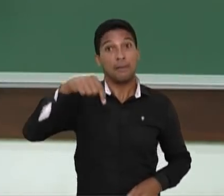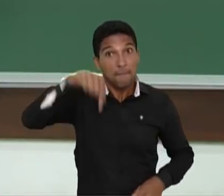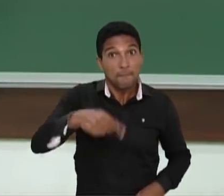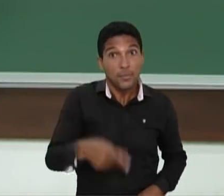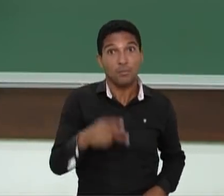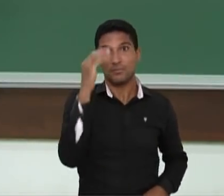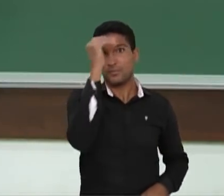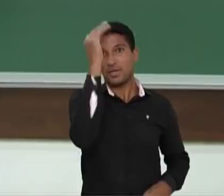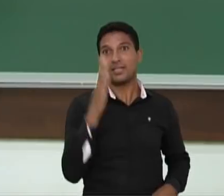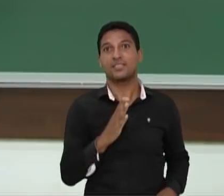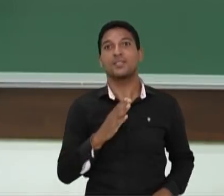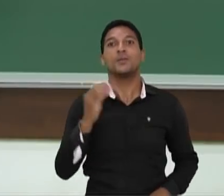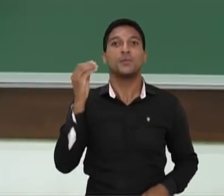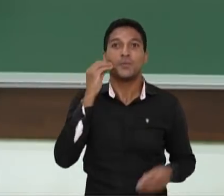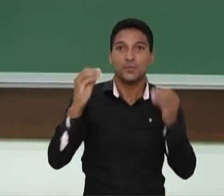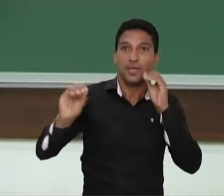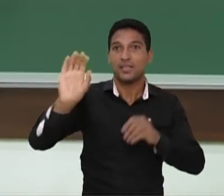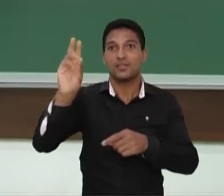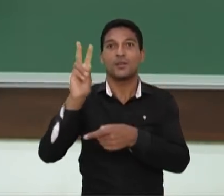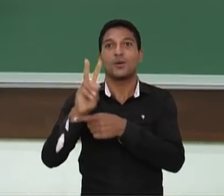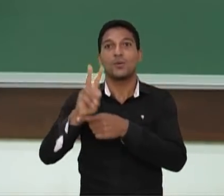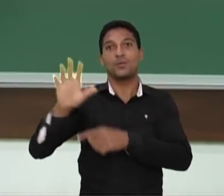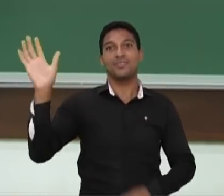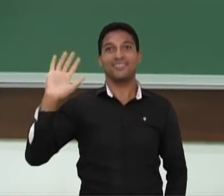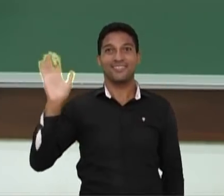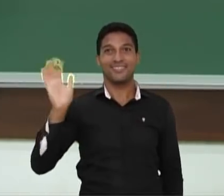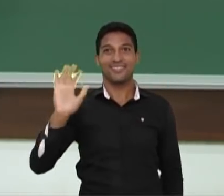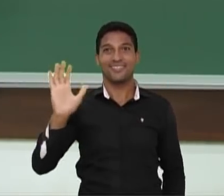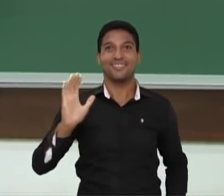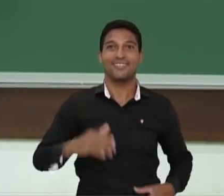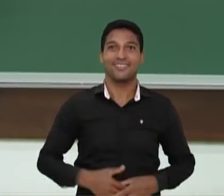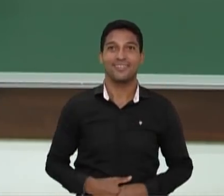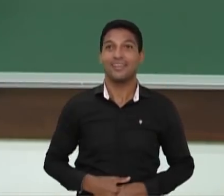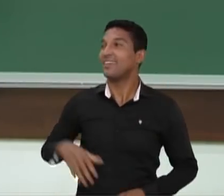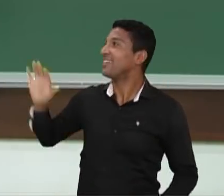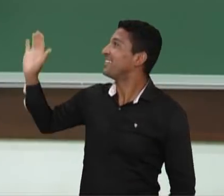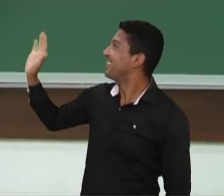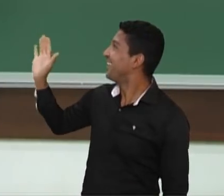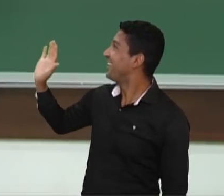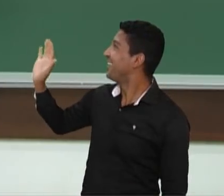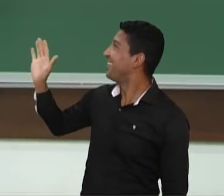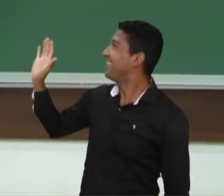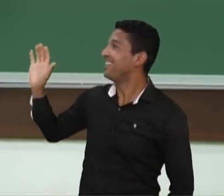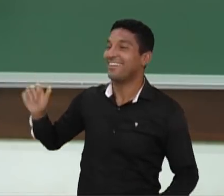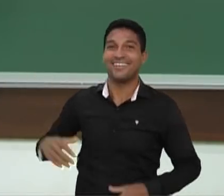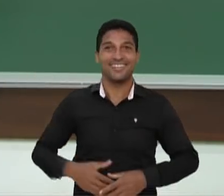tá bom? Beijo, se cuida. Tchau. Tchau, Isaías.